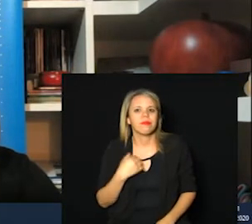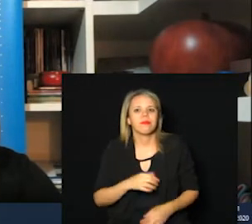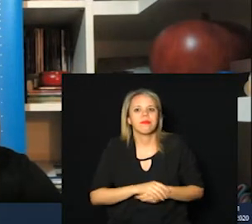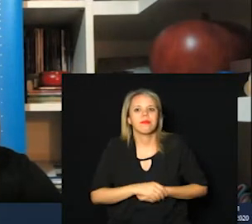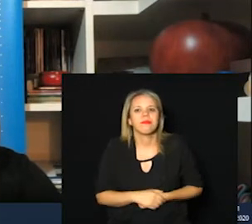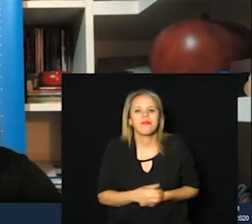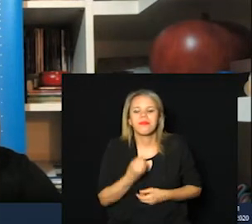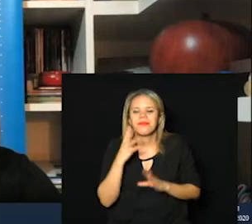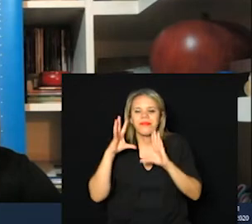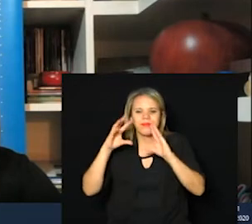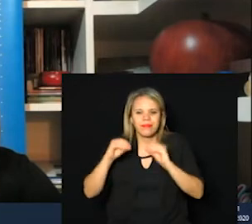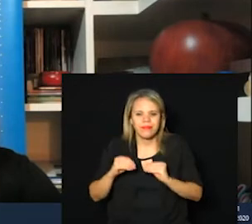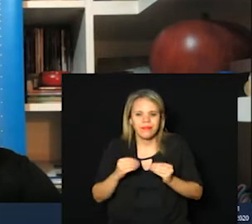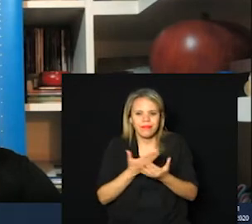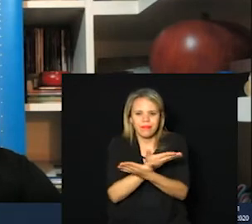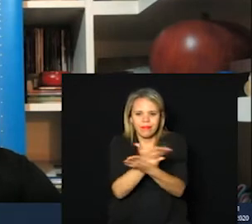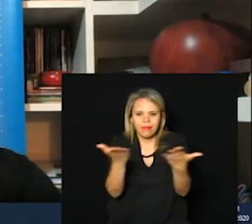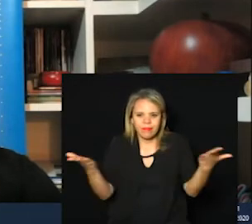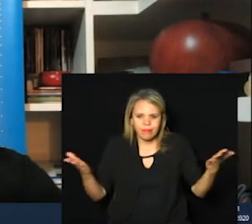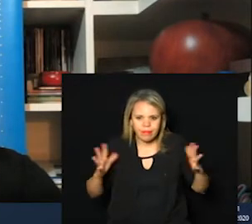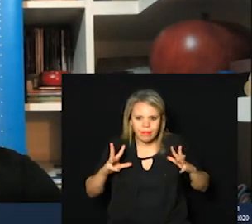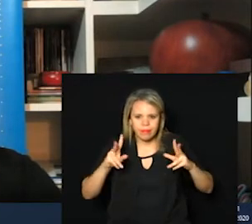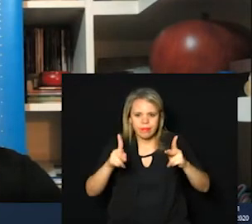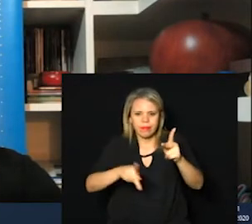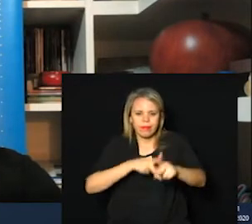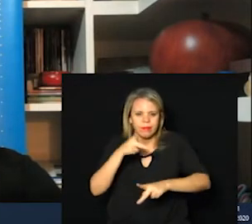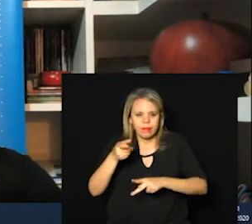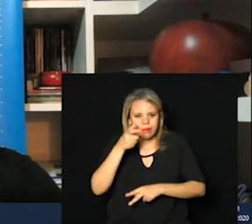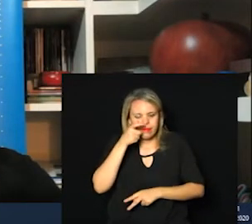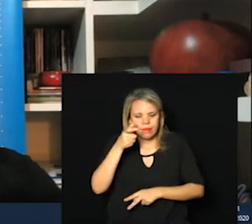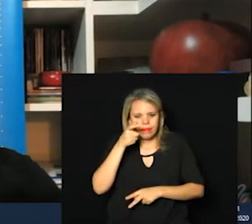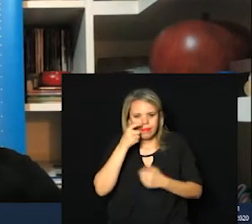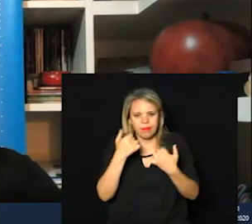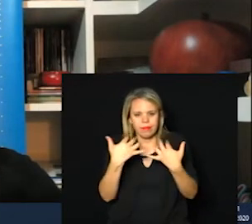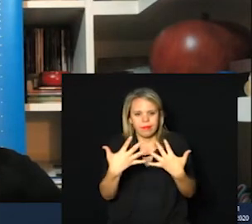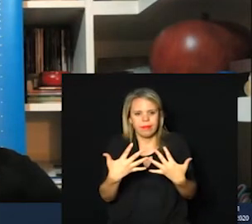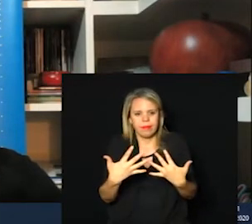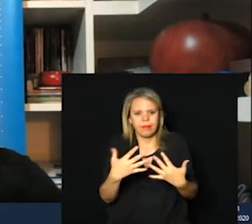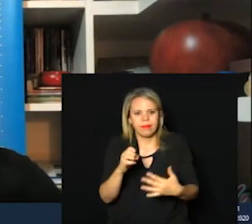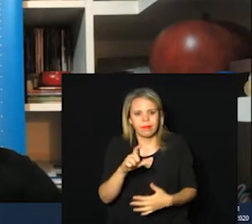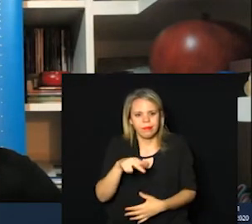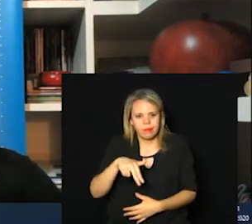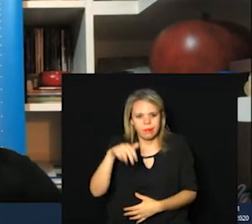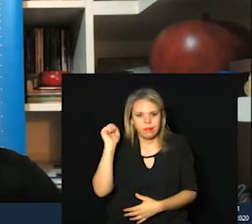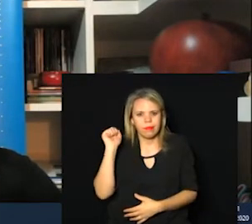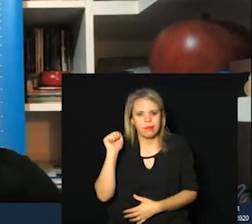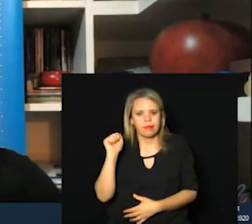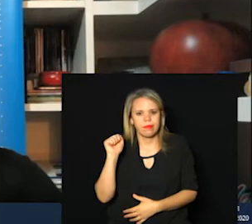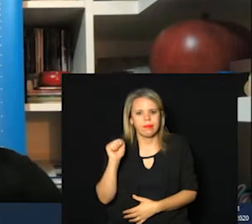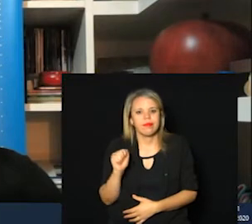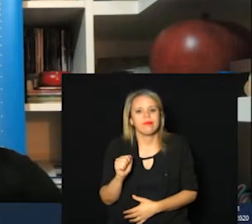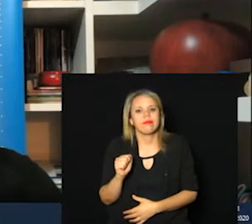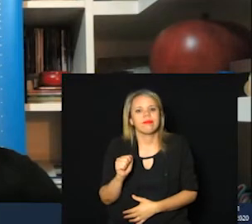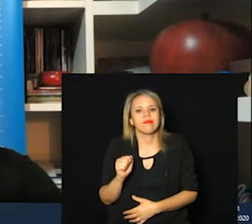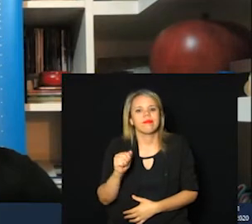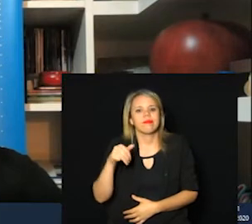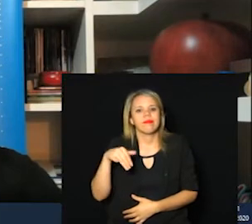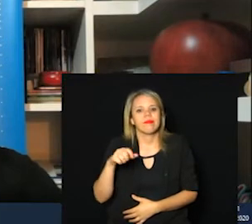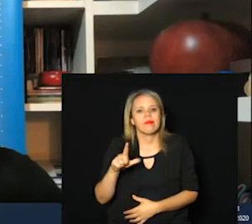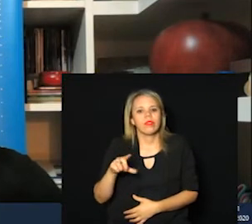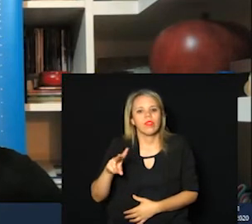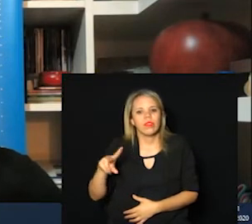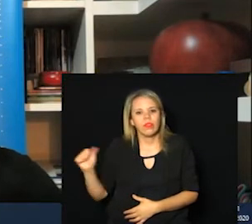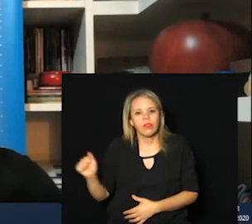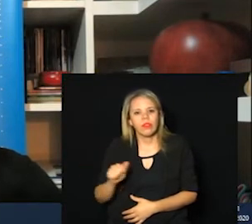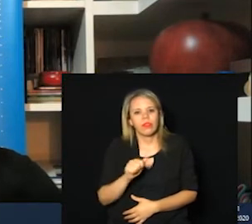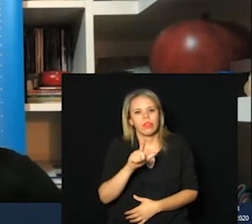Boa noite a todos os que estão nos escutando, boa noite, Eliane, boa noite, Marlova, Leonardo. É